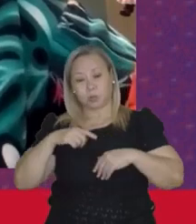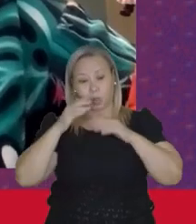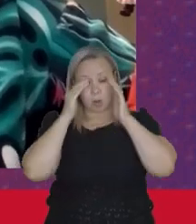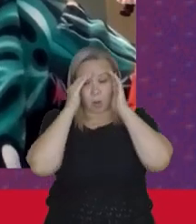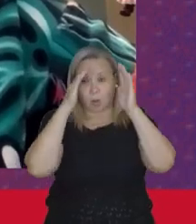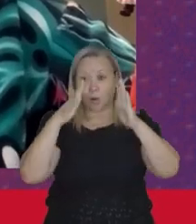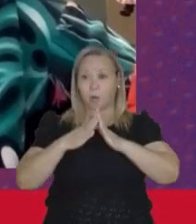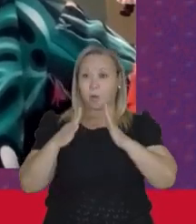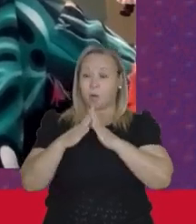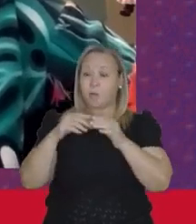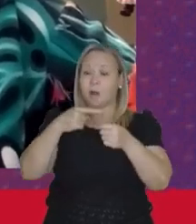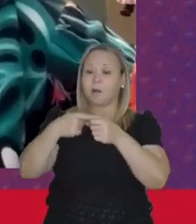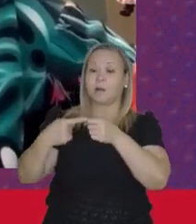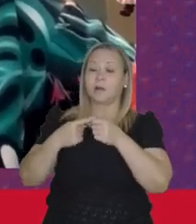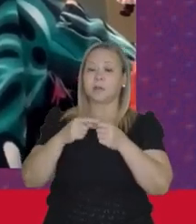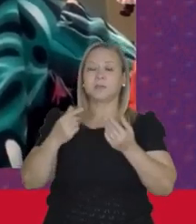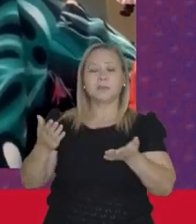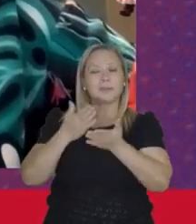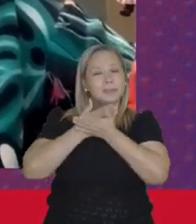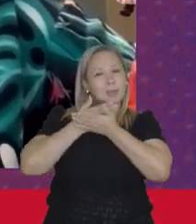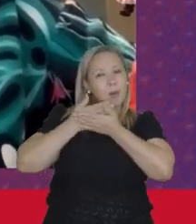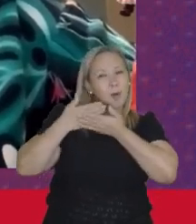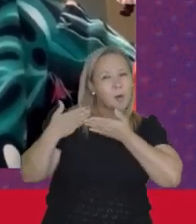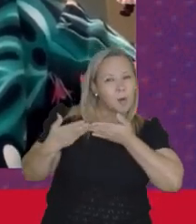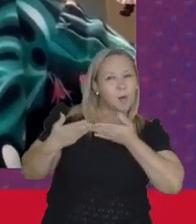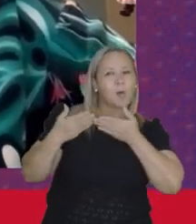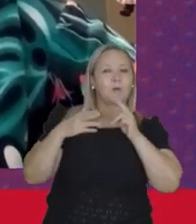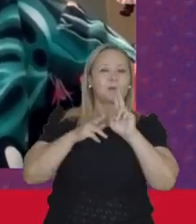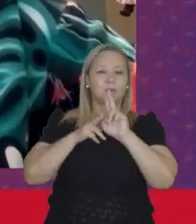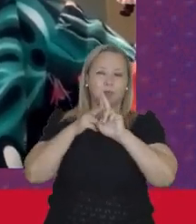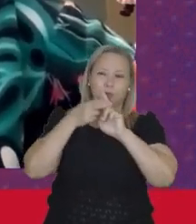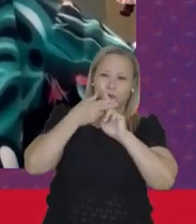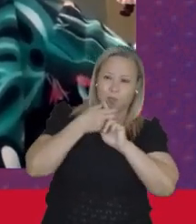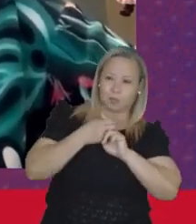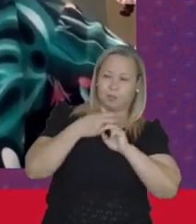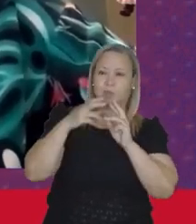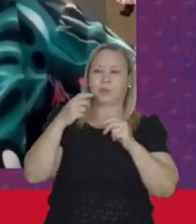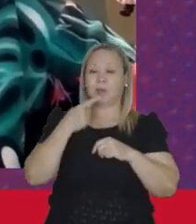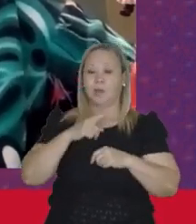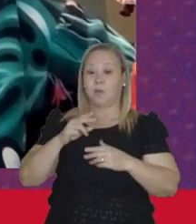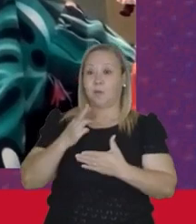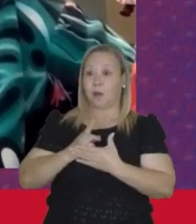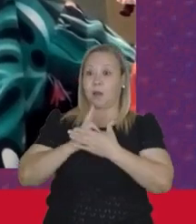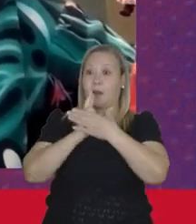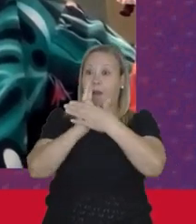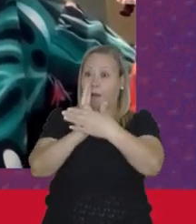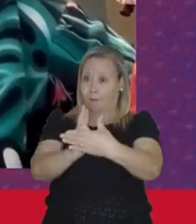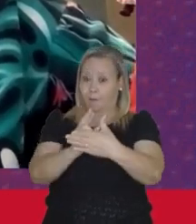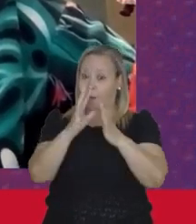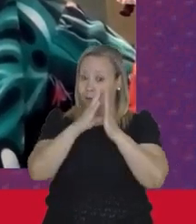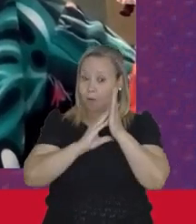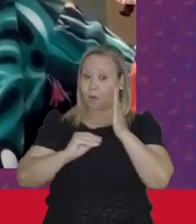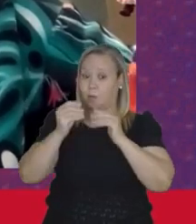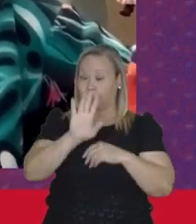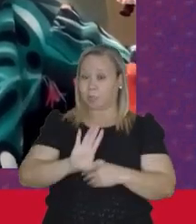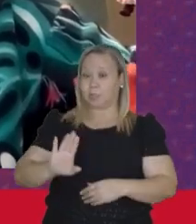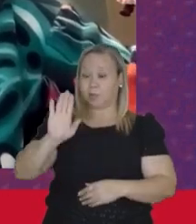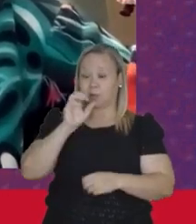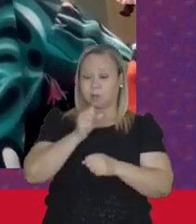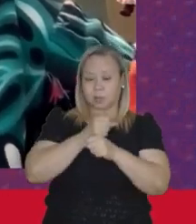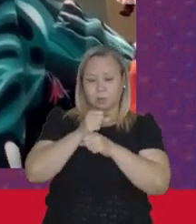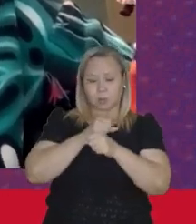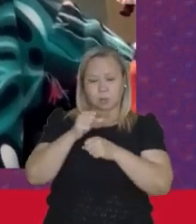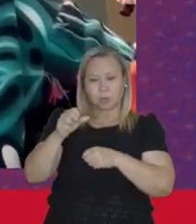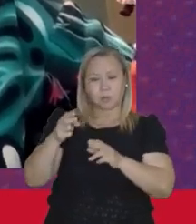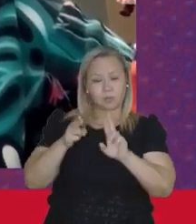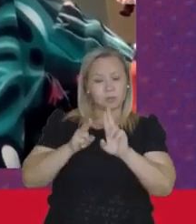cidade que foi pioneira e foi referência nacional na construção de um